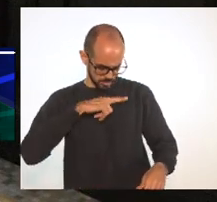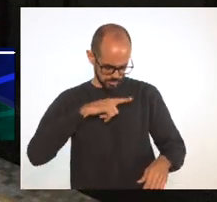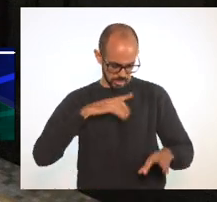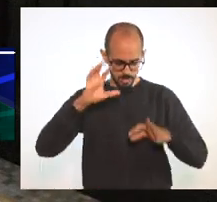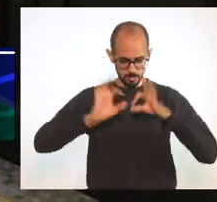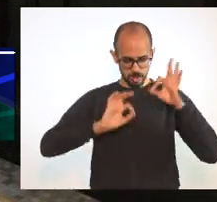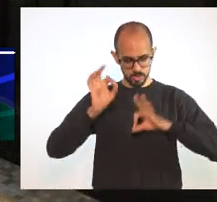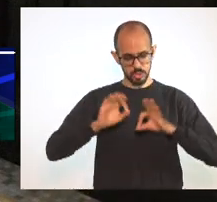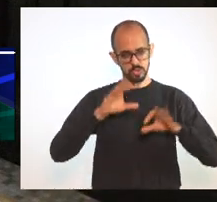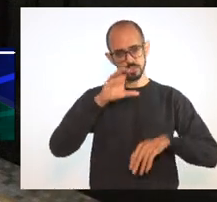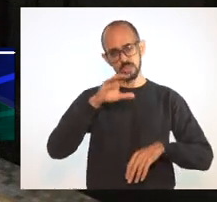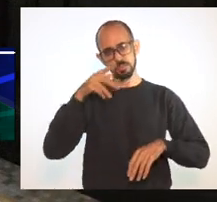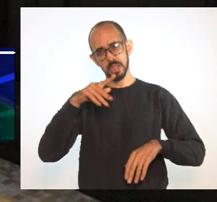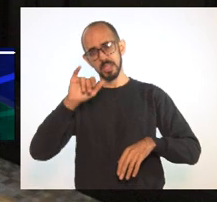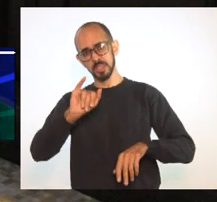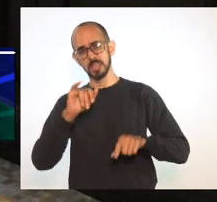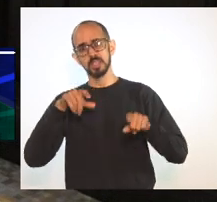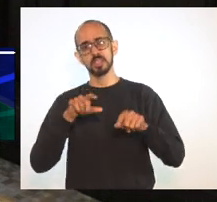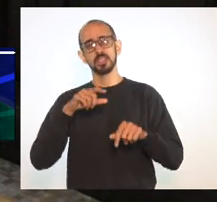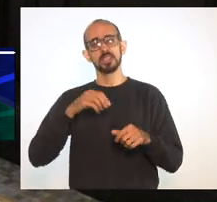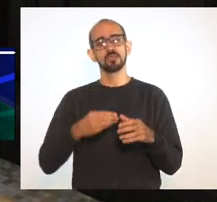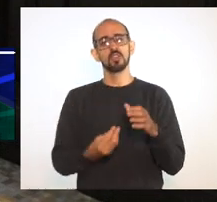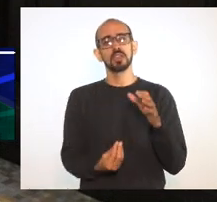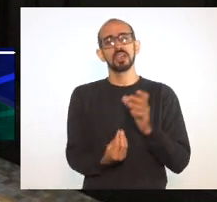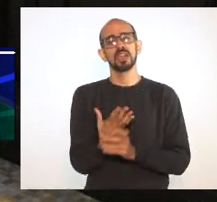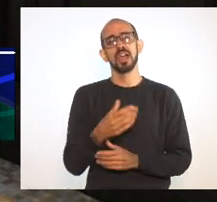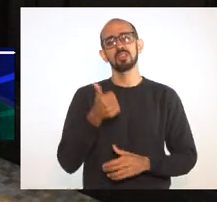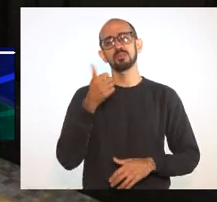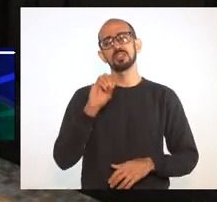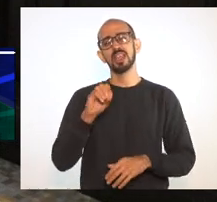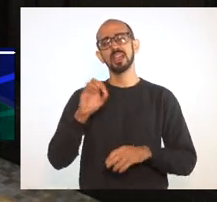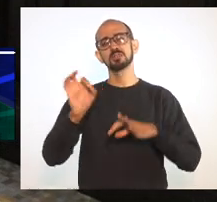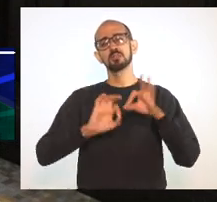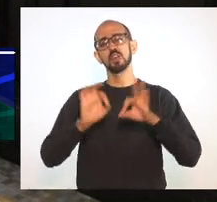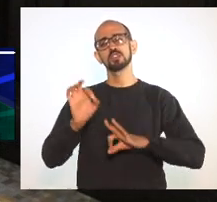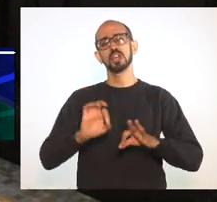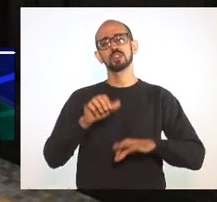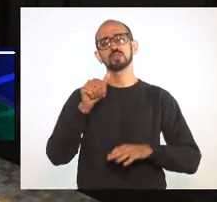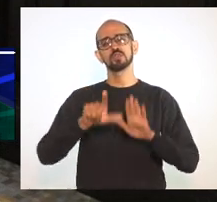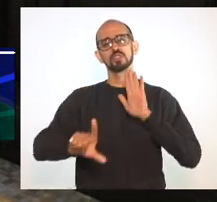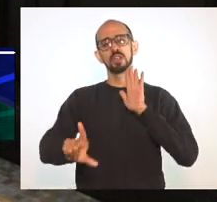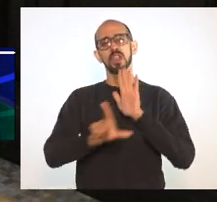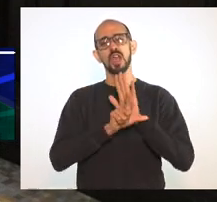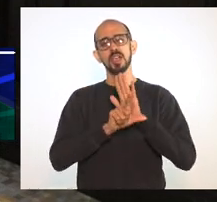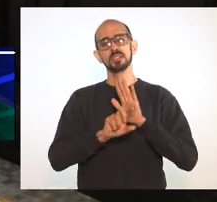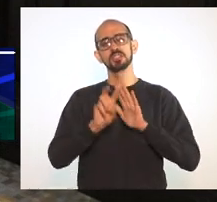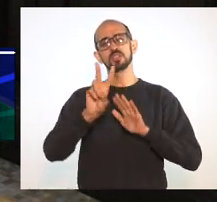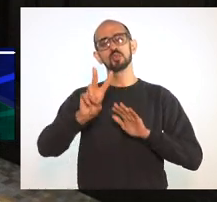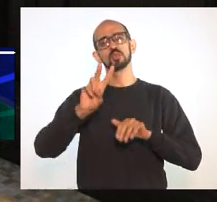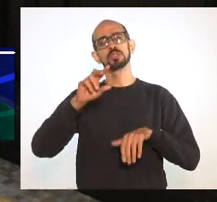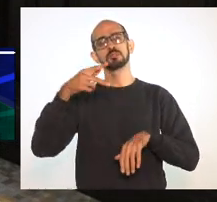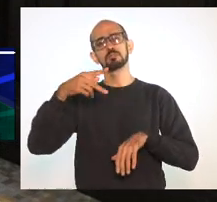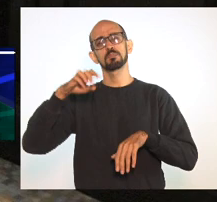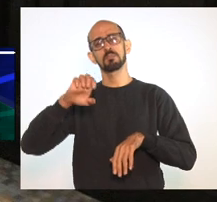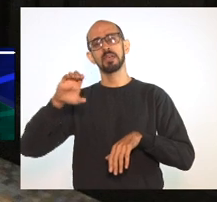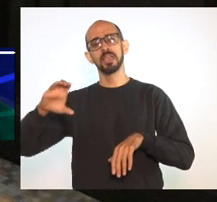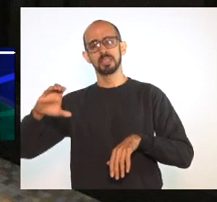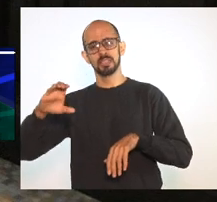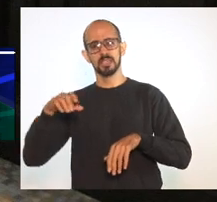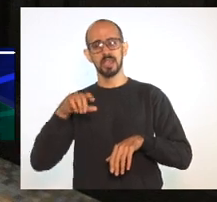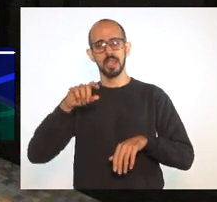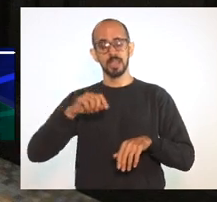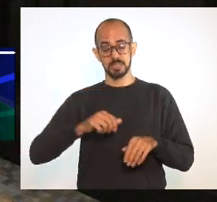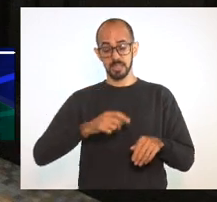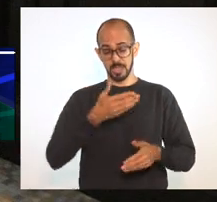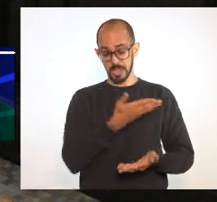CPI que gerou 10 projetos de lei e 2 PECs. Essa é a primeira que a gente vota, e a